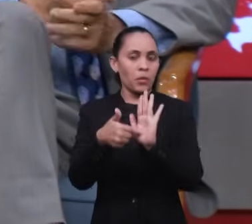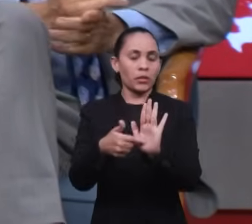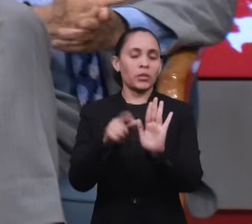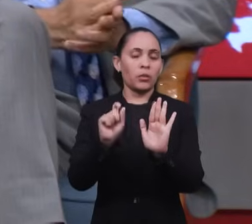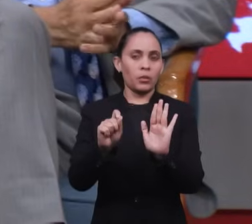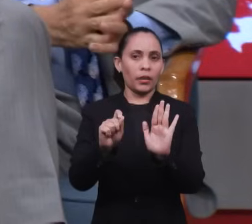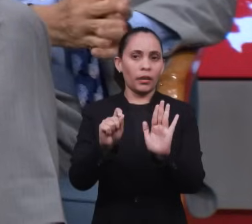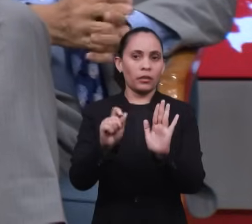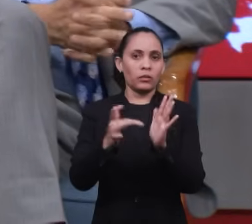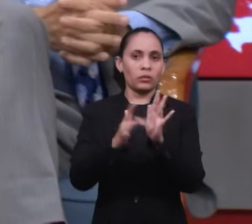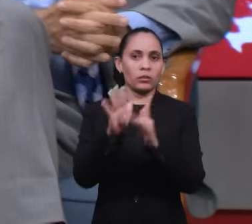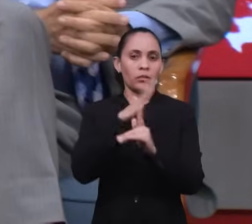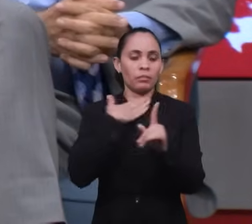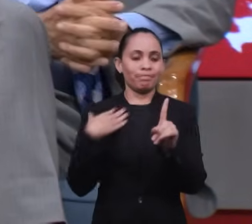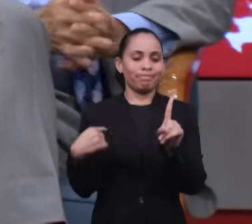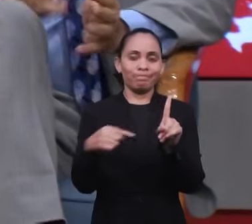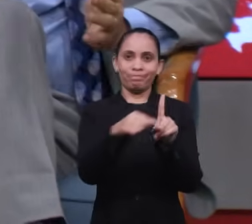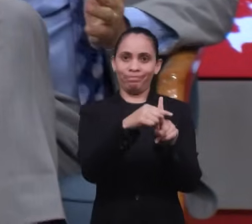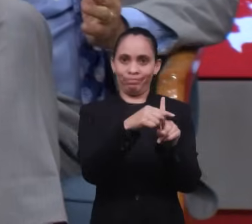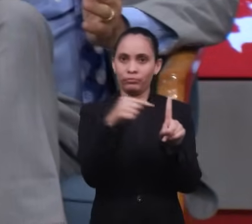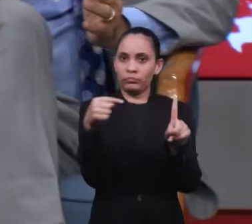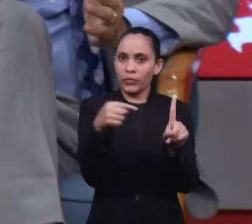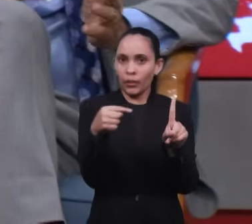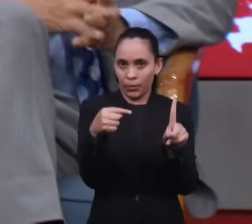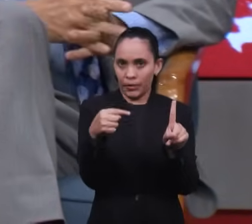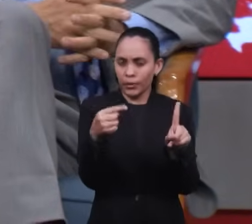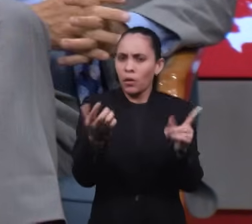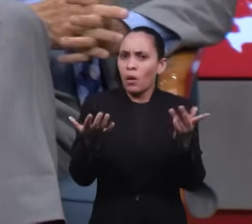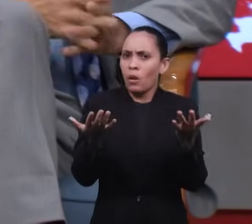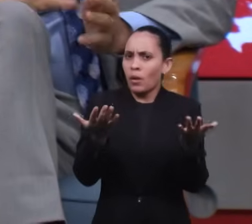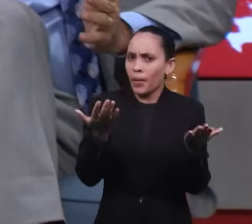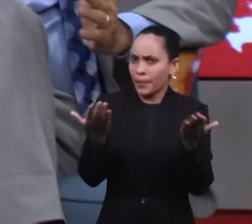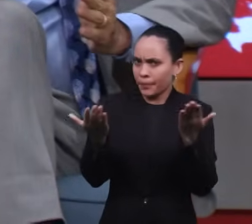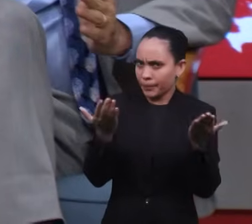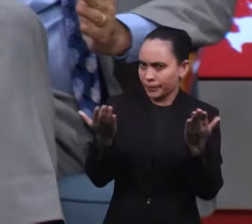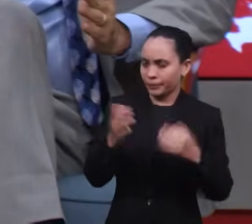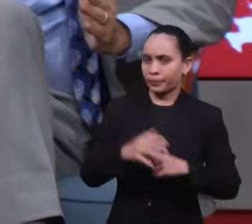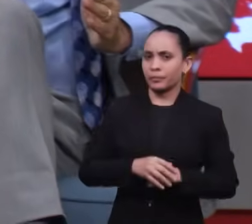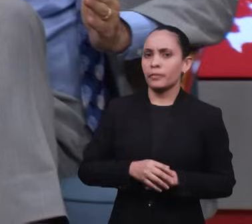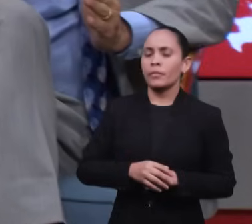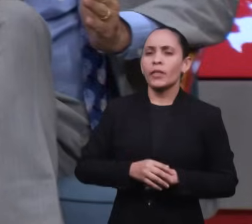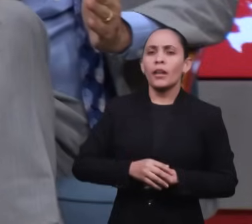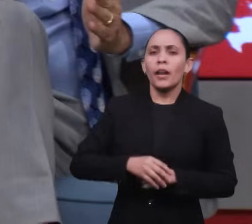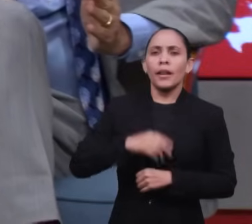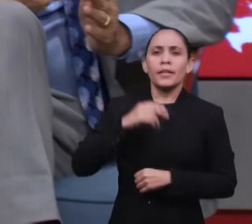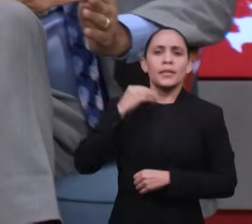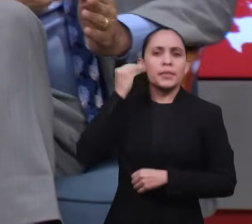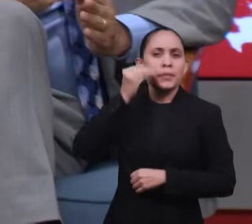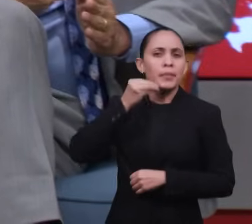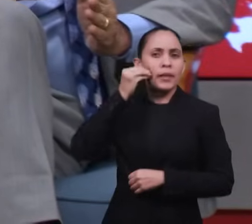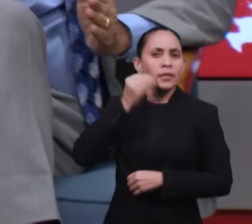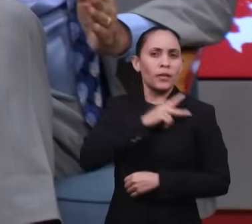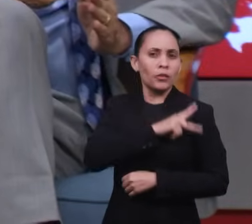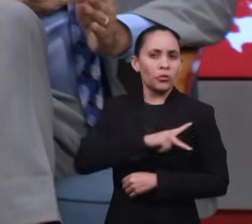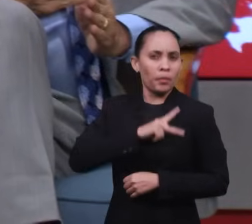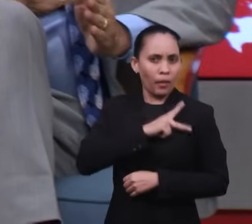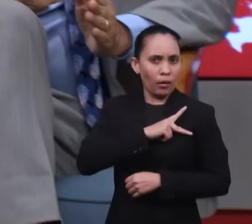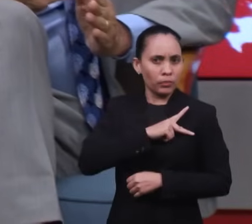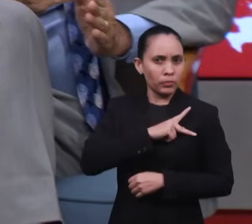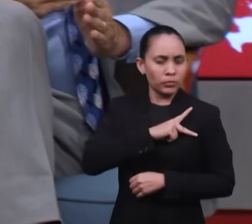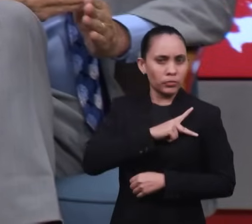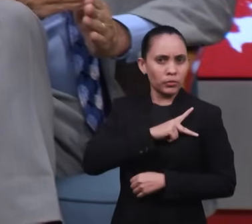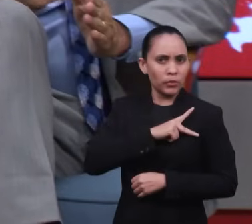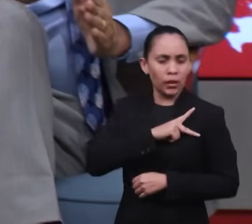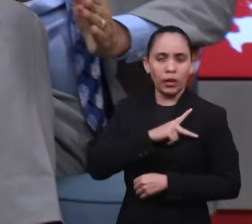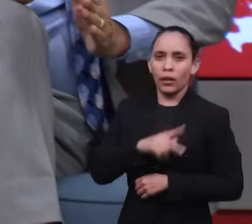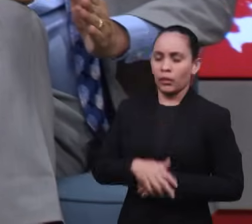teve, no caminho de Damasco, qual a voz que ele ouviu? O que dizia a voz que ele ouviu? Eu sou Jesus a